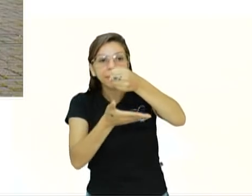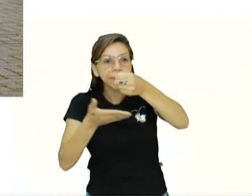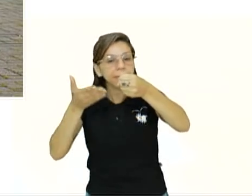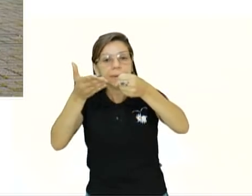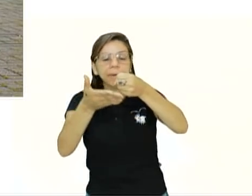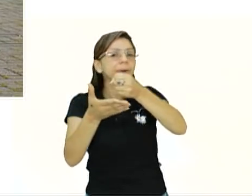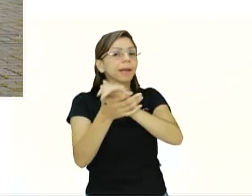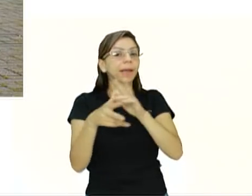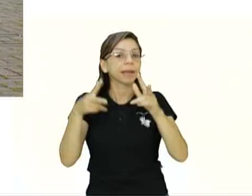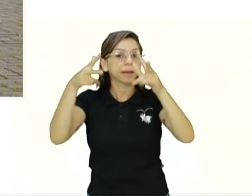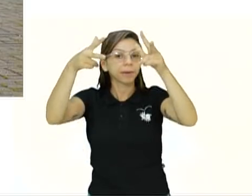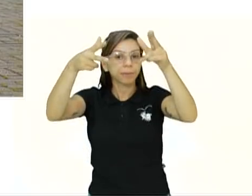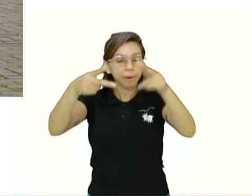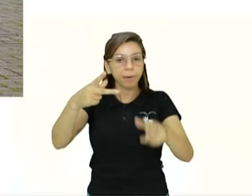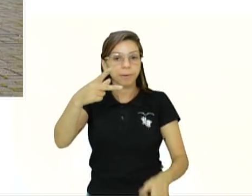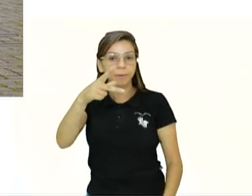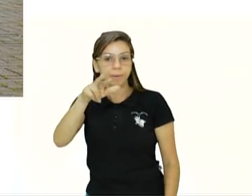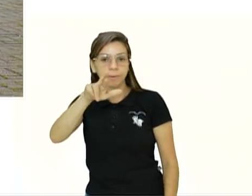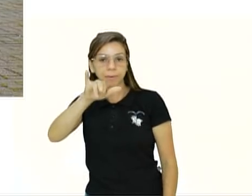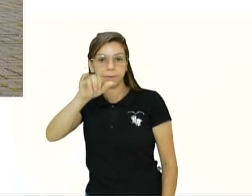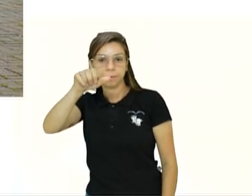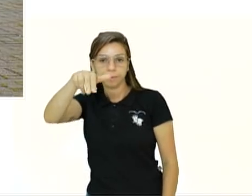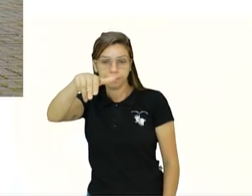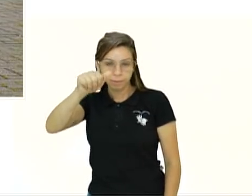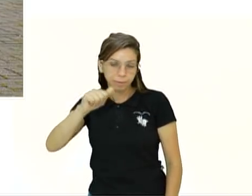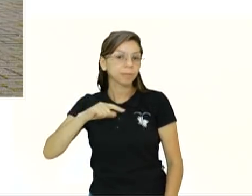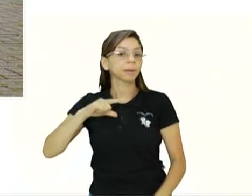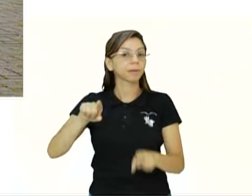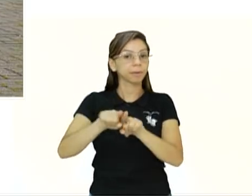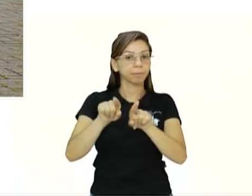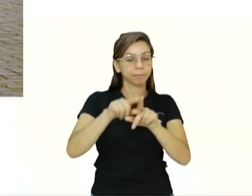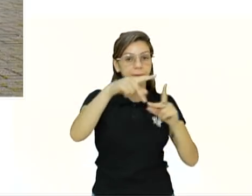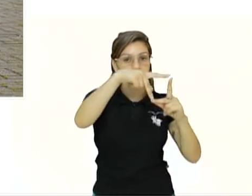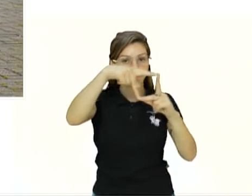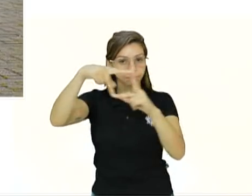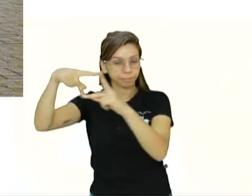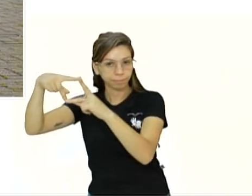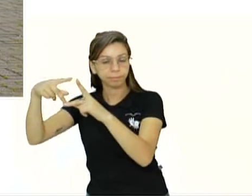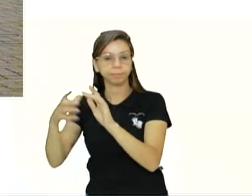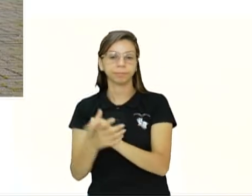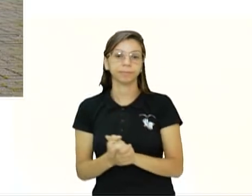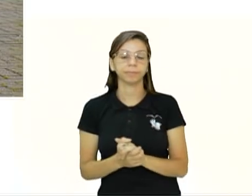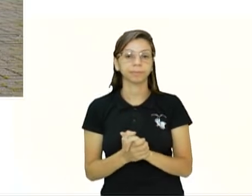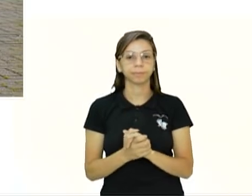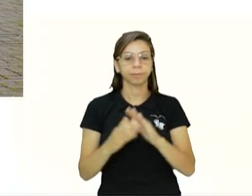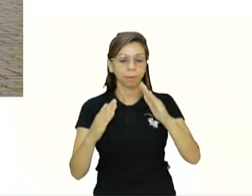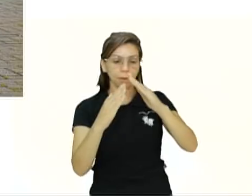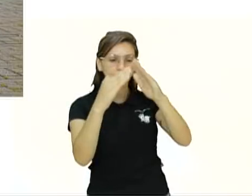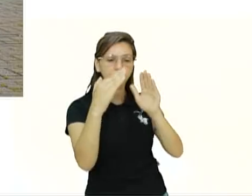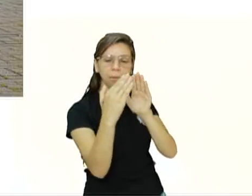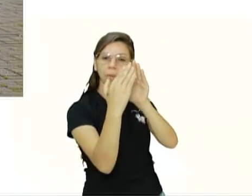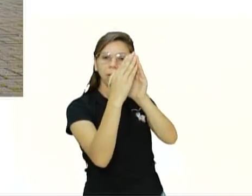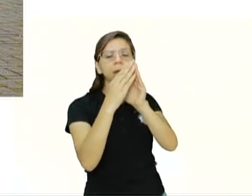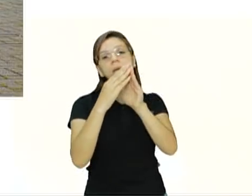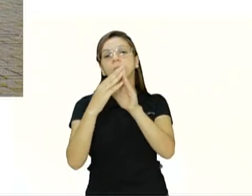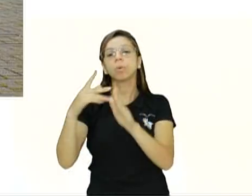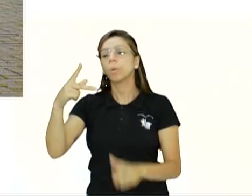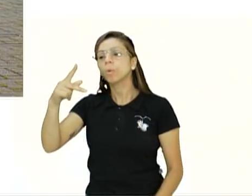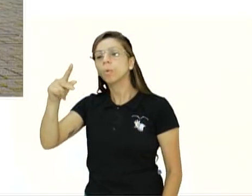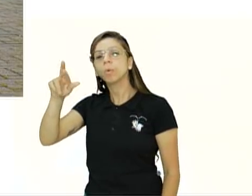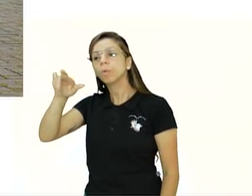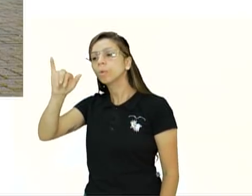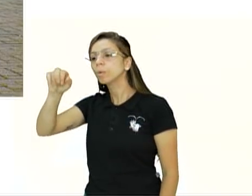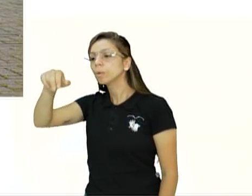do prisma. Ela também é uma pirâmide quadrangular. E qual que é a diferença da pirâmide com o prisma?